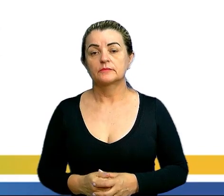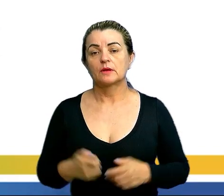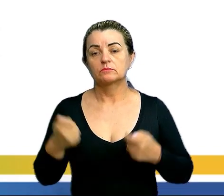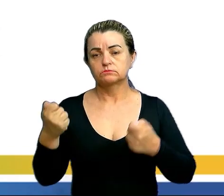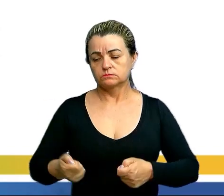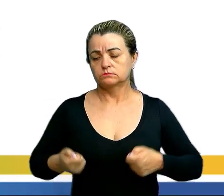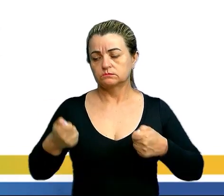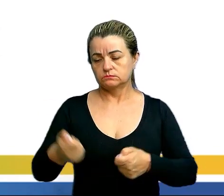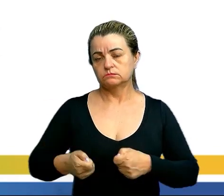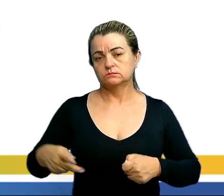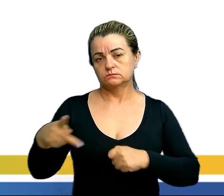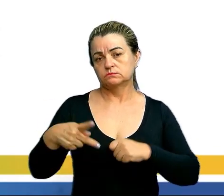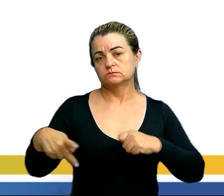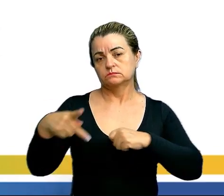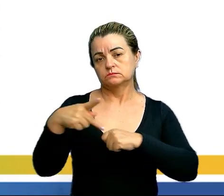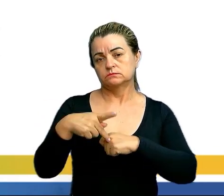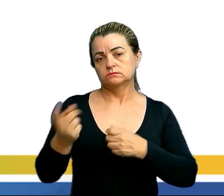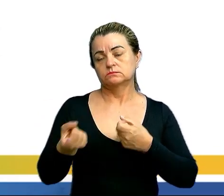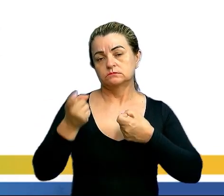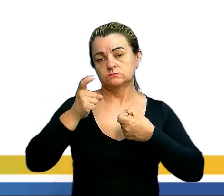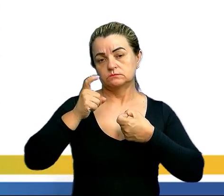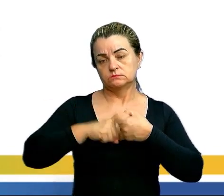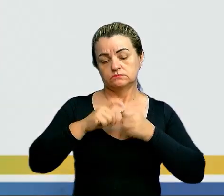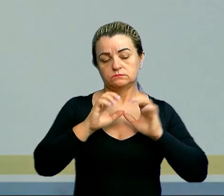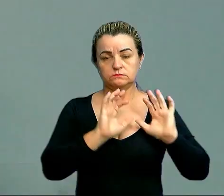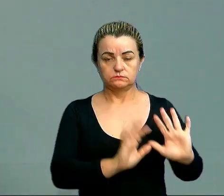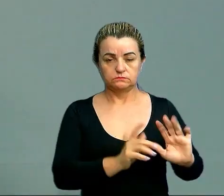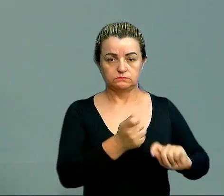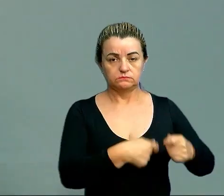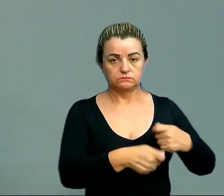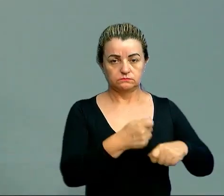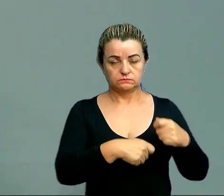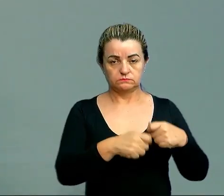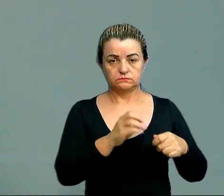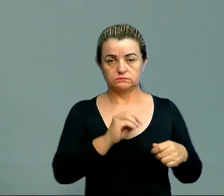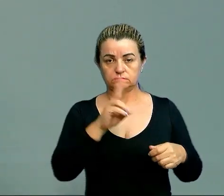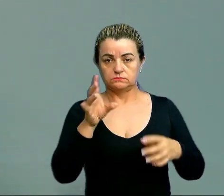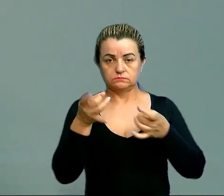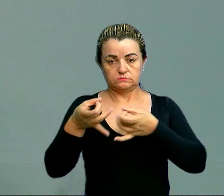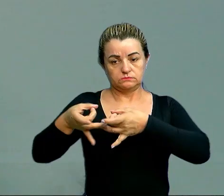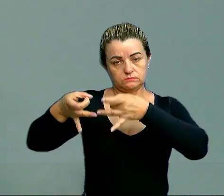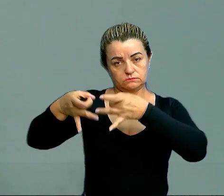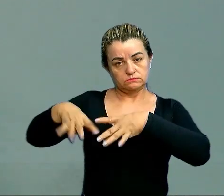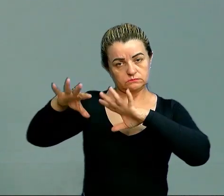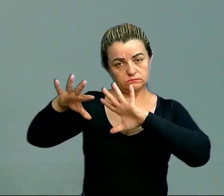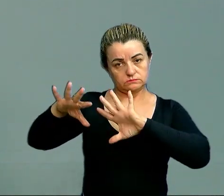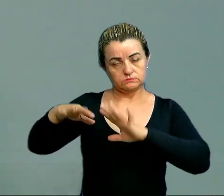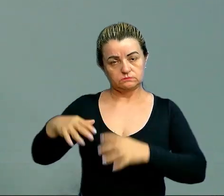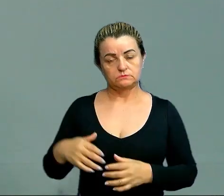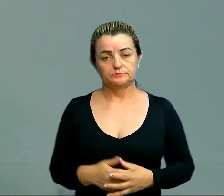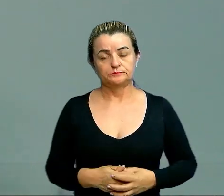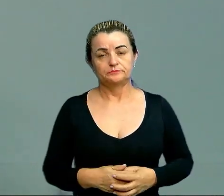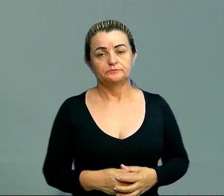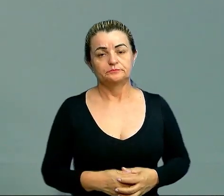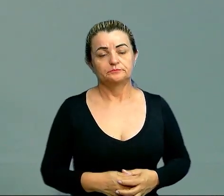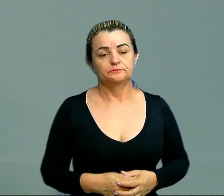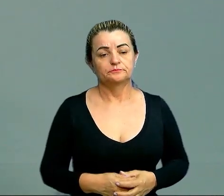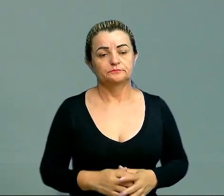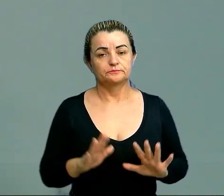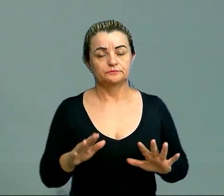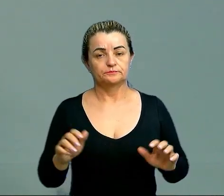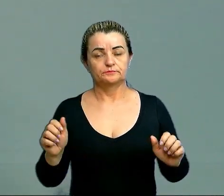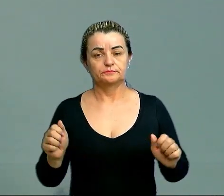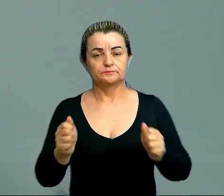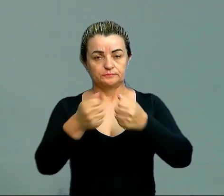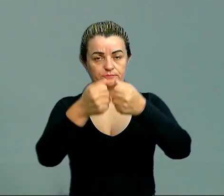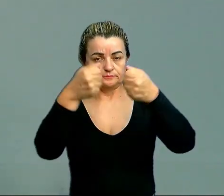pressionar esses países, né, a voltar para o lado capitalista ou a desistir desse ideal, né? Bom, a cortina de ferro